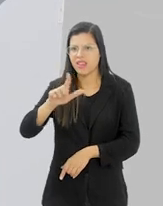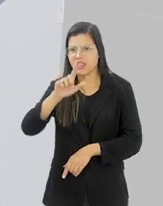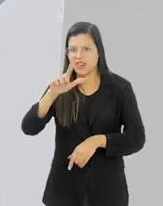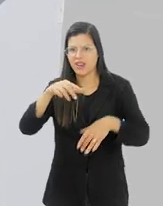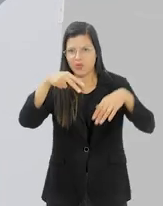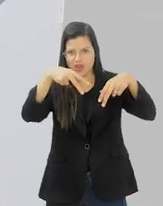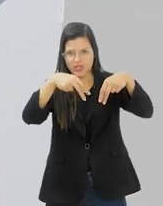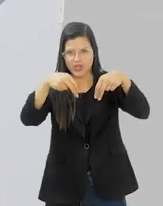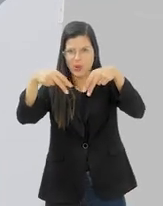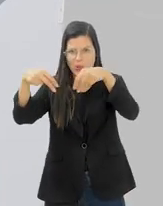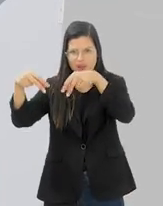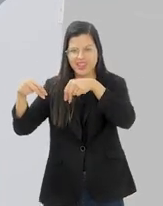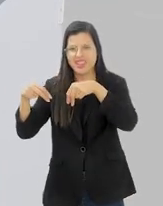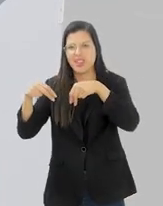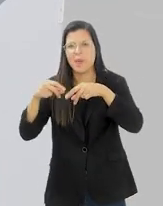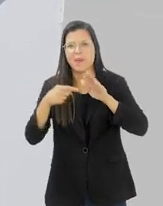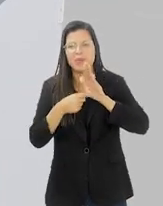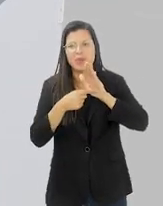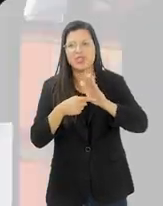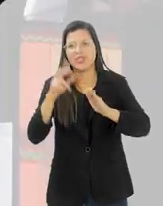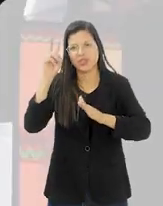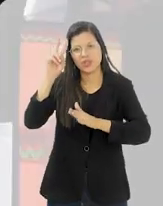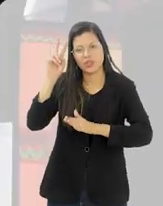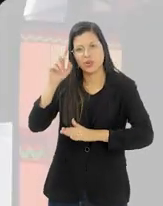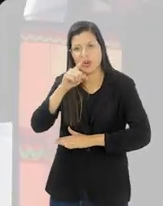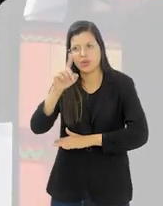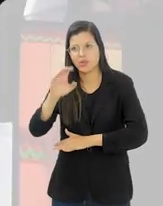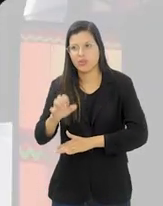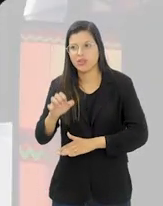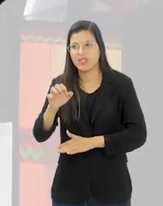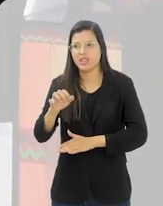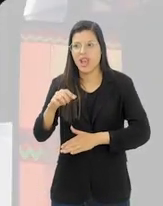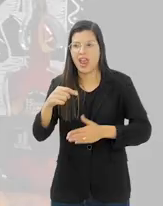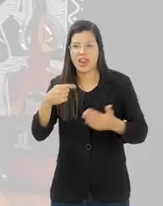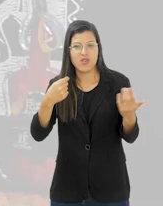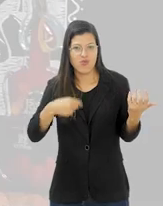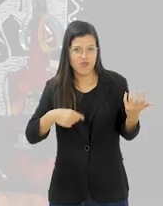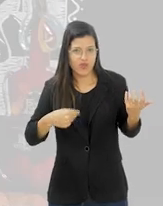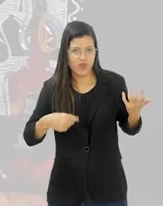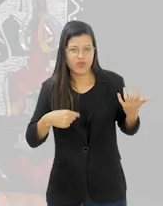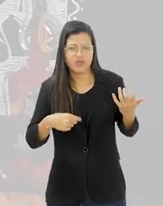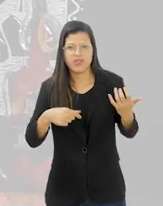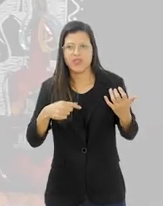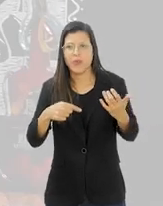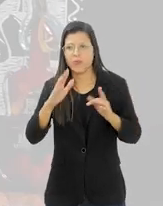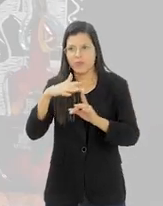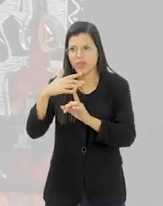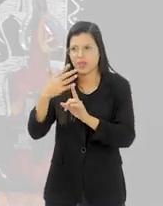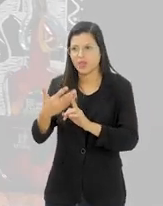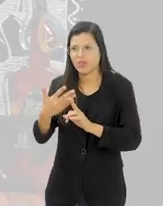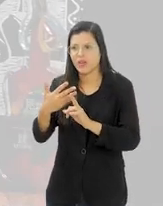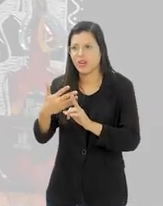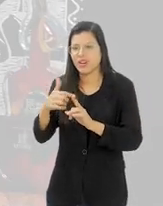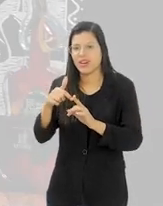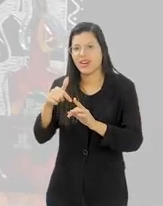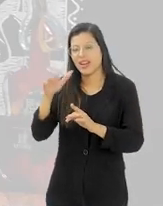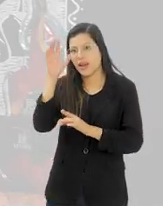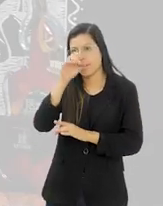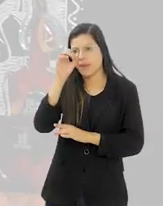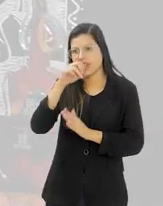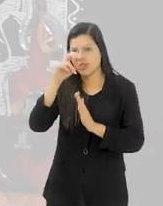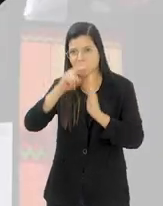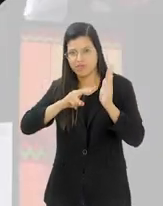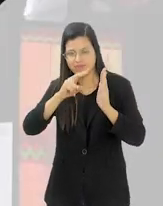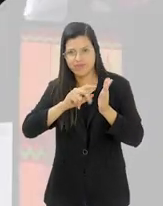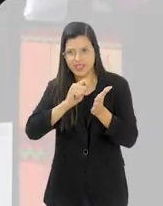contando as profissões do Zé Catimba. E essa viola de fita aí na frente é uma homenagem que ele fez ao pai quando ele aprendeu a ler e